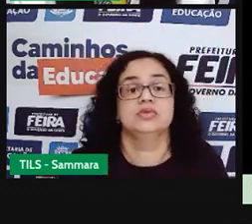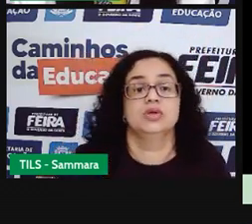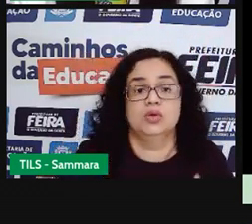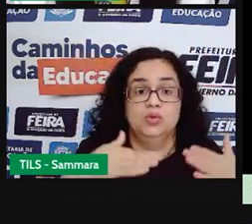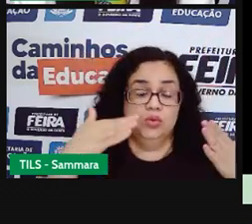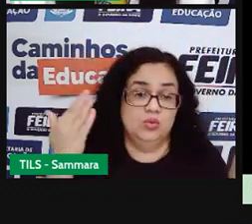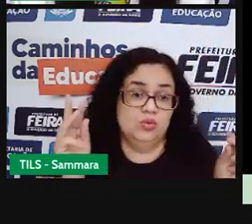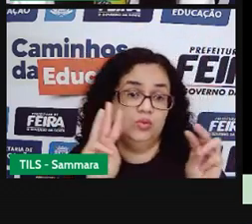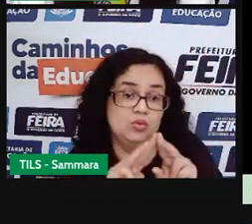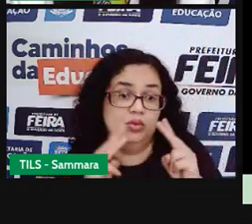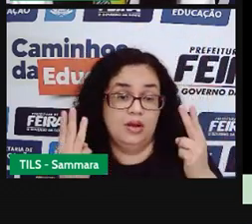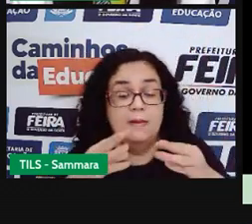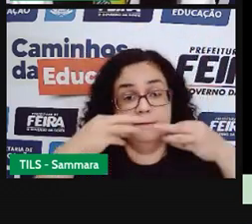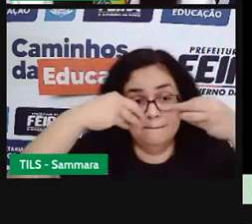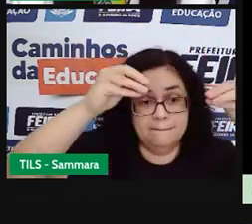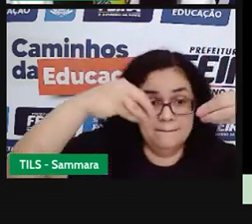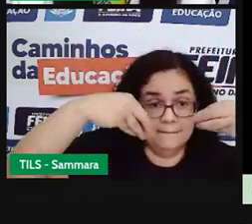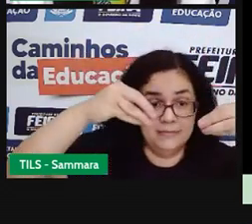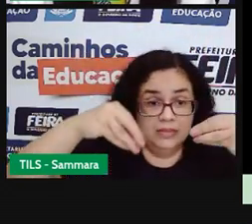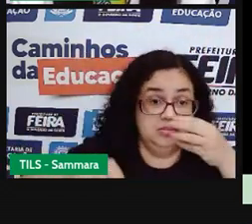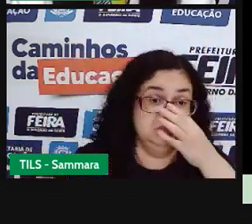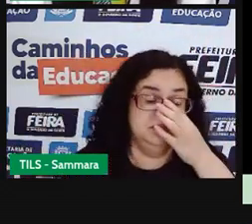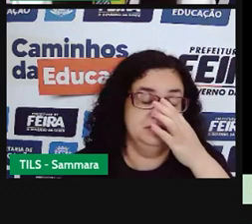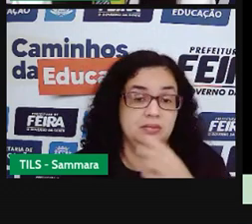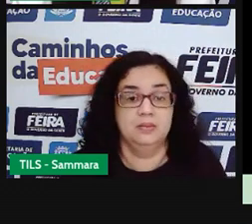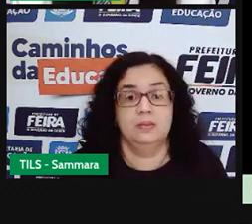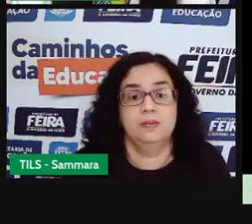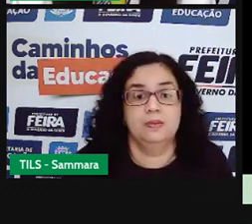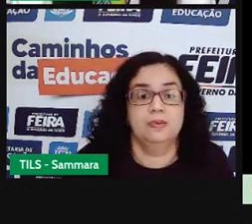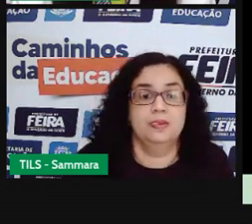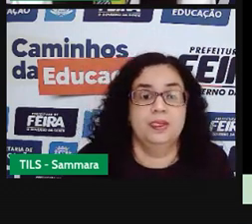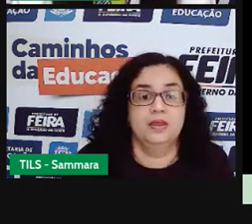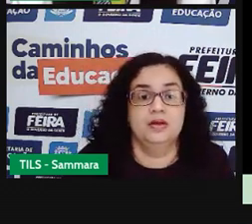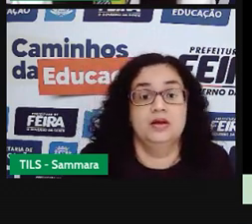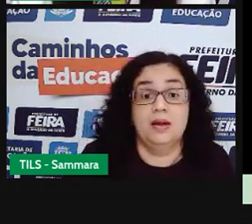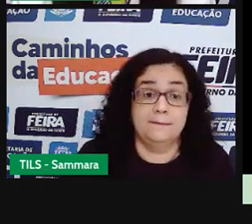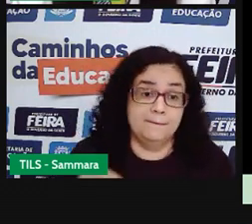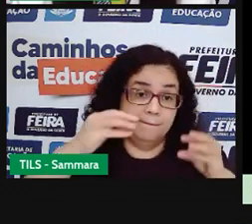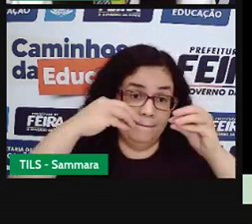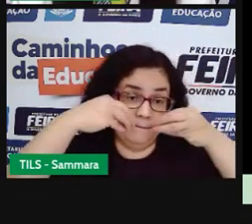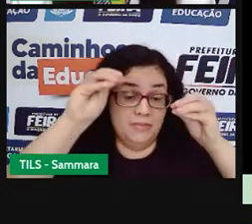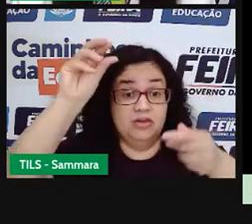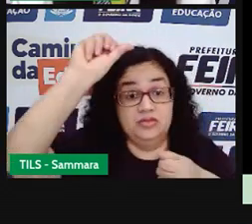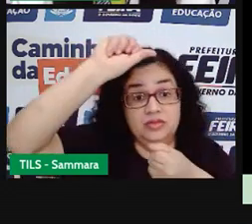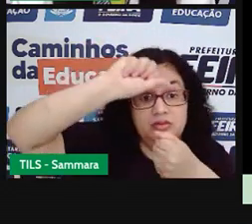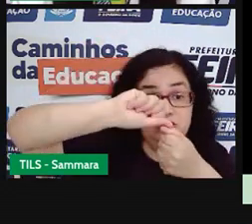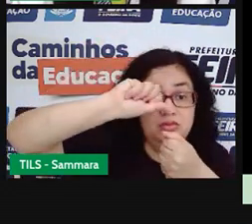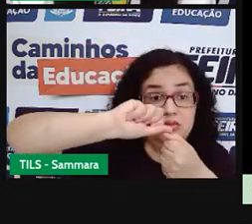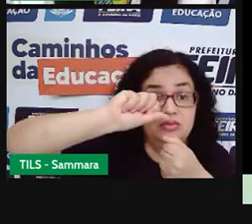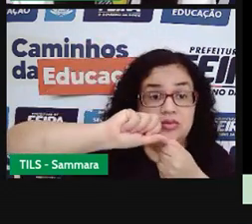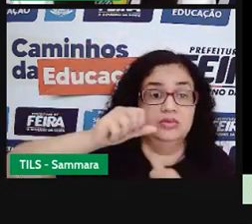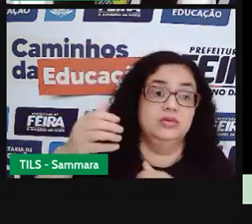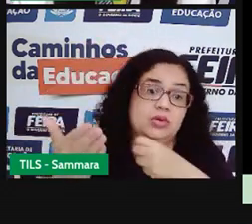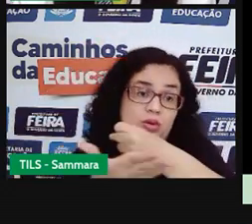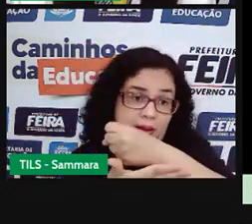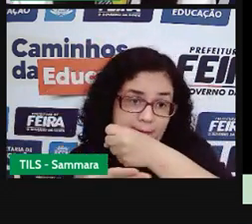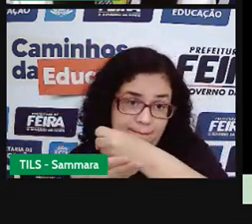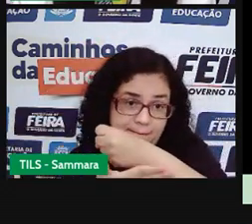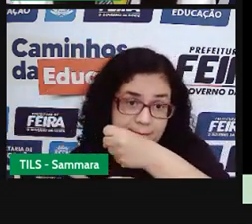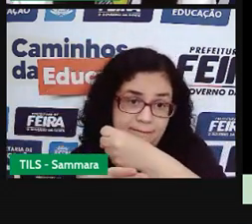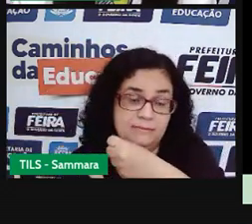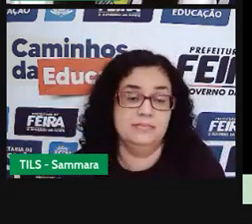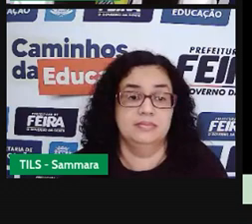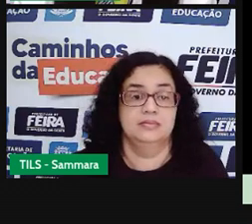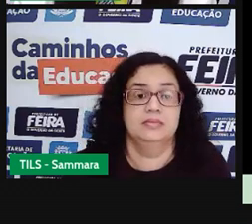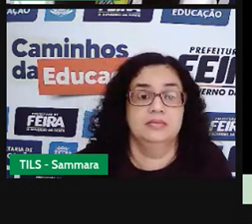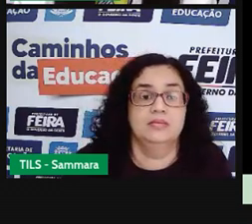natural do plástico e olha só os plásticos eles são feitos de a base né o material principal